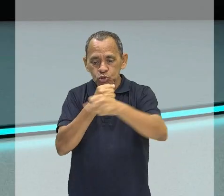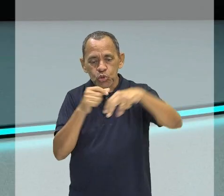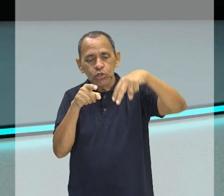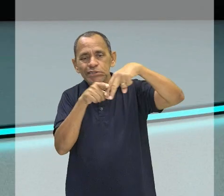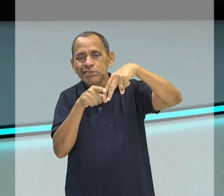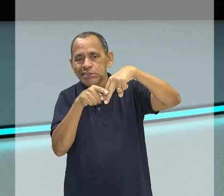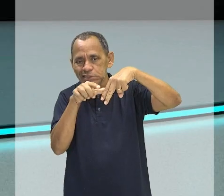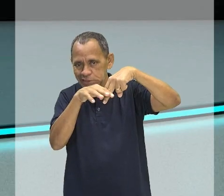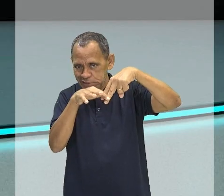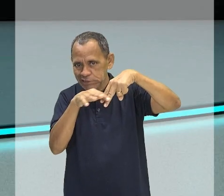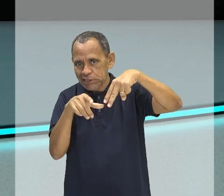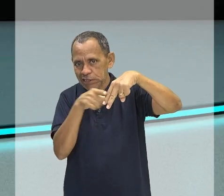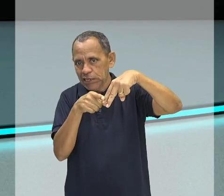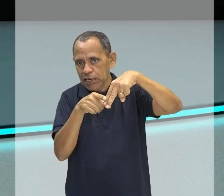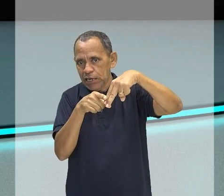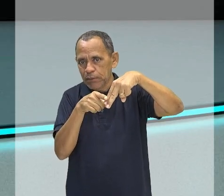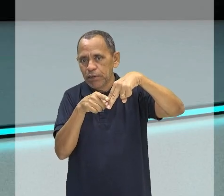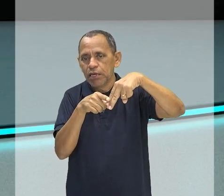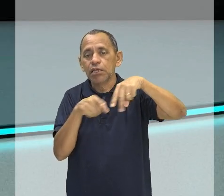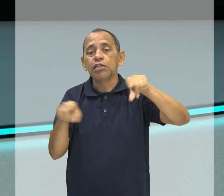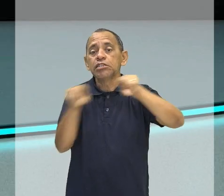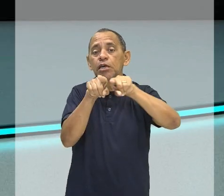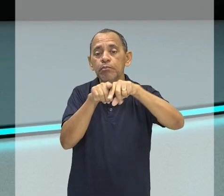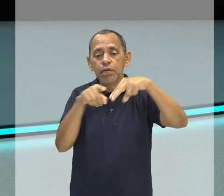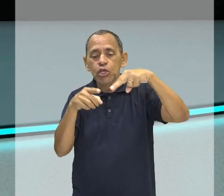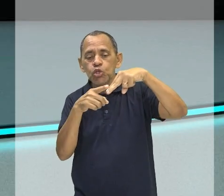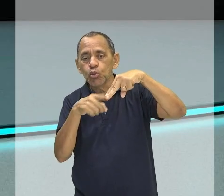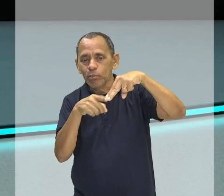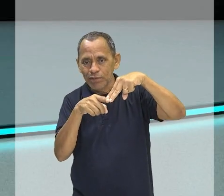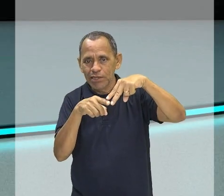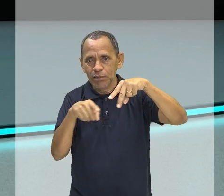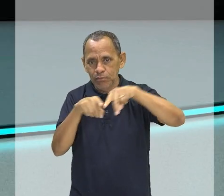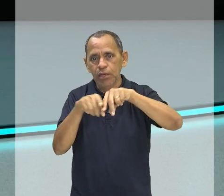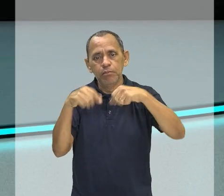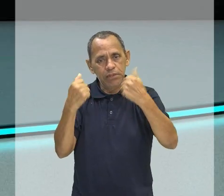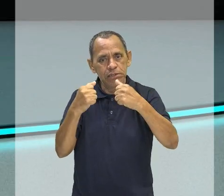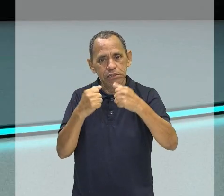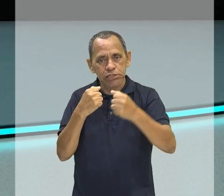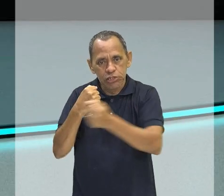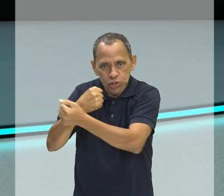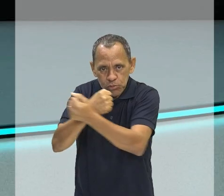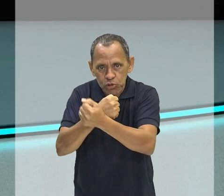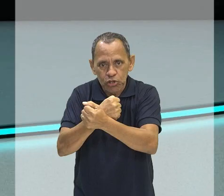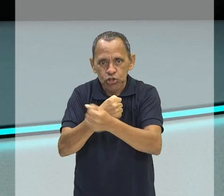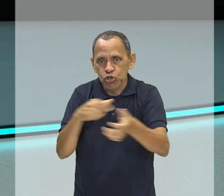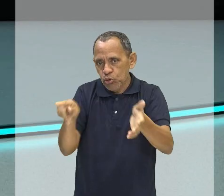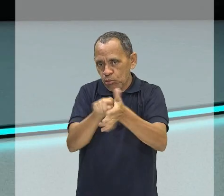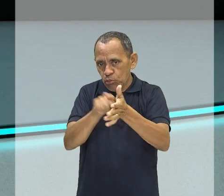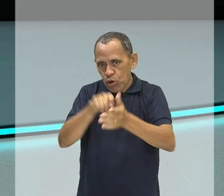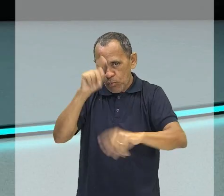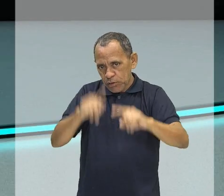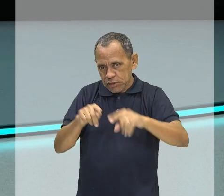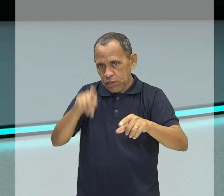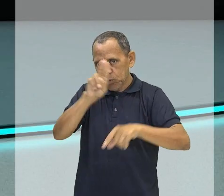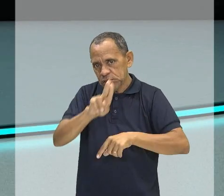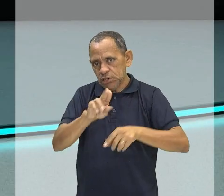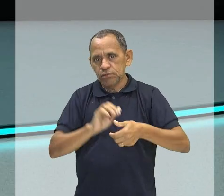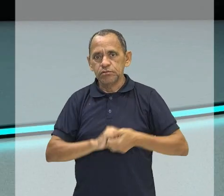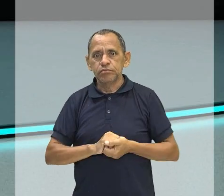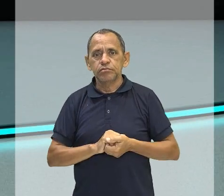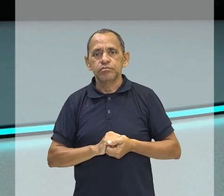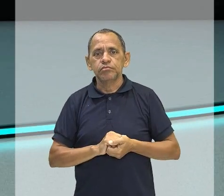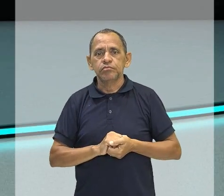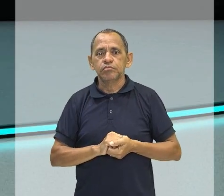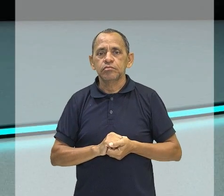se aprovado ali pelo comitê ou pela organização do evento, tá bom? E aí eu tenho mais